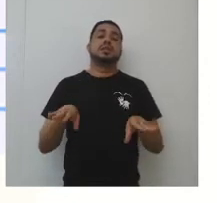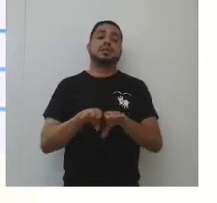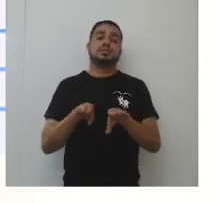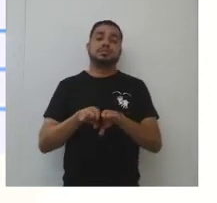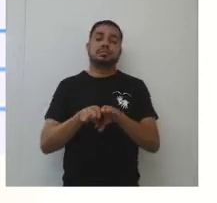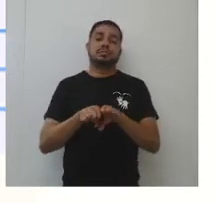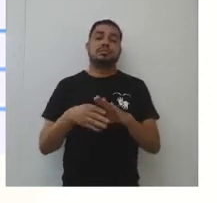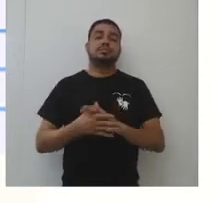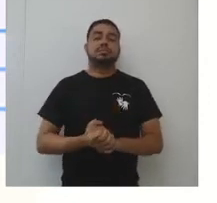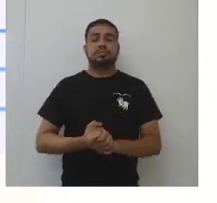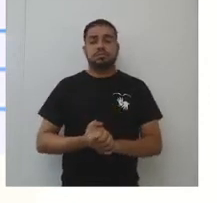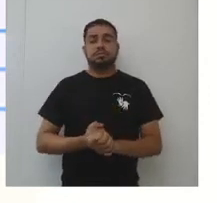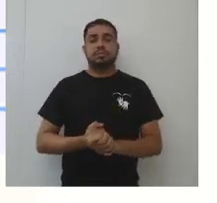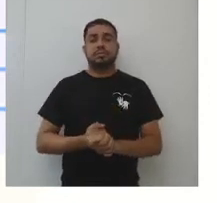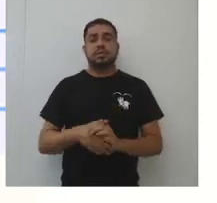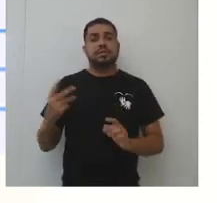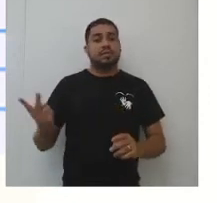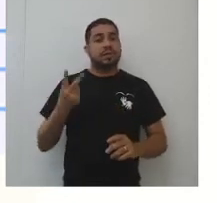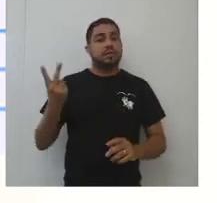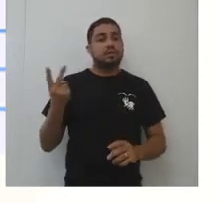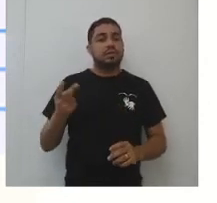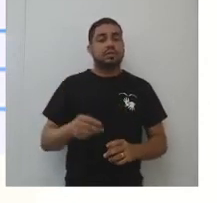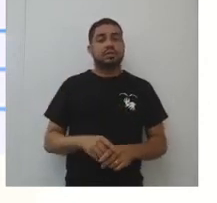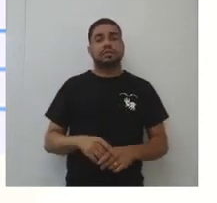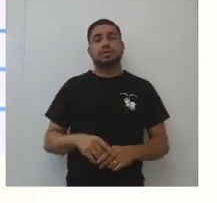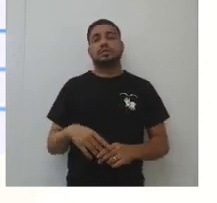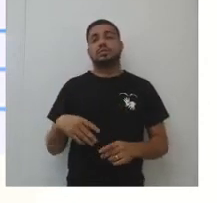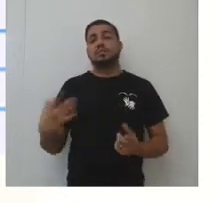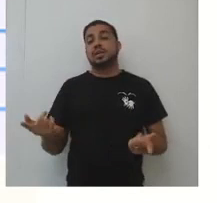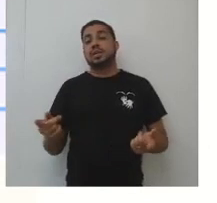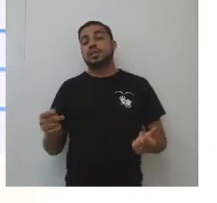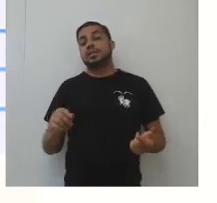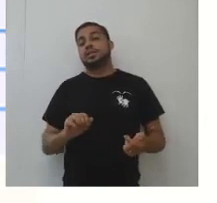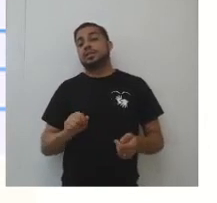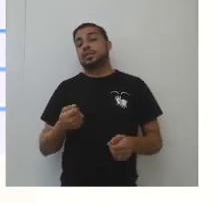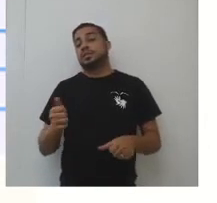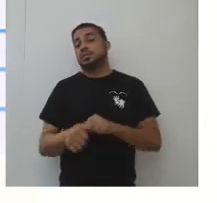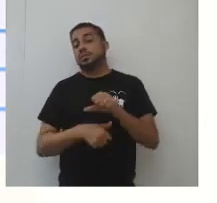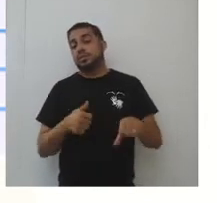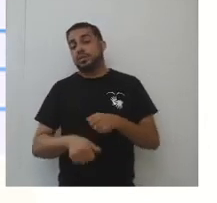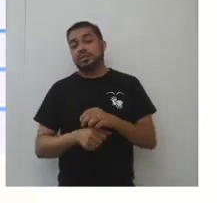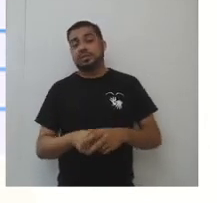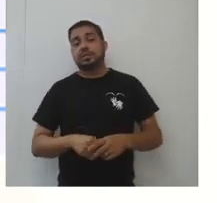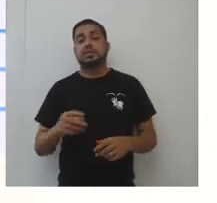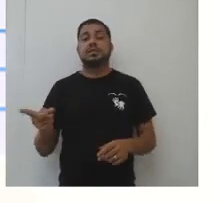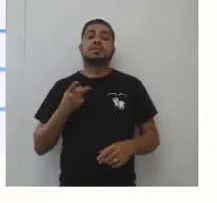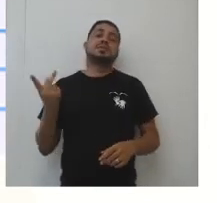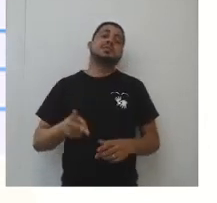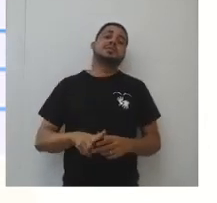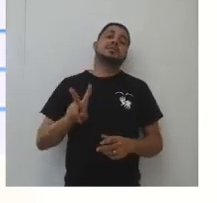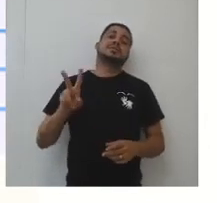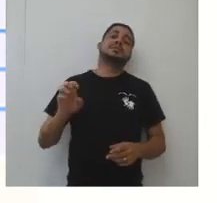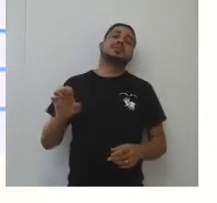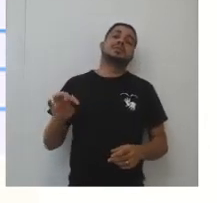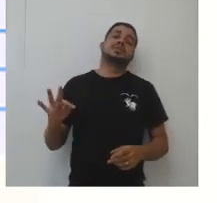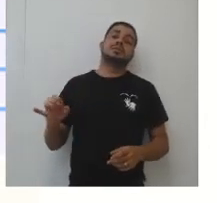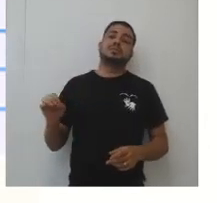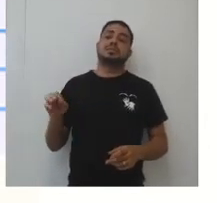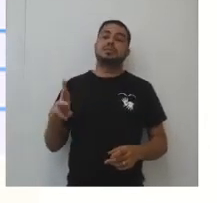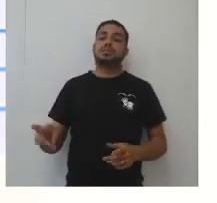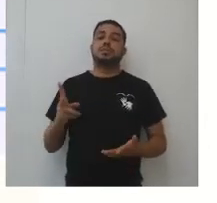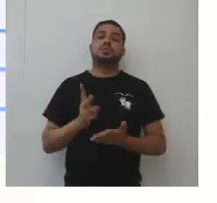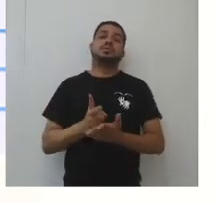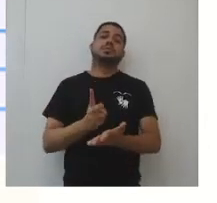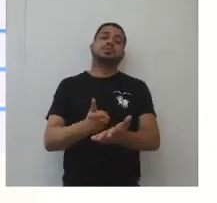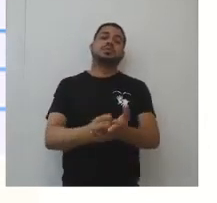iguais, em valores absolutos, mas de sinais contrários. O campo elétrico está dizendo que o vetor ele é constante